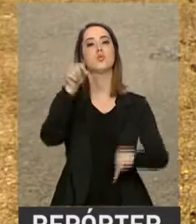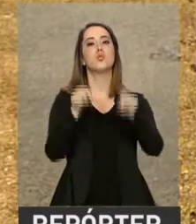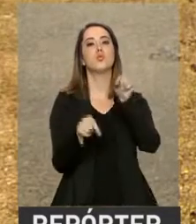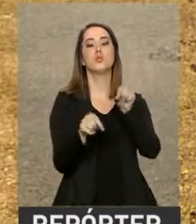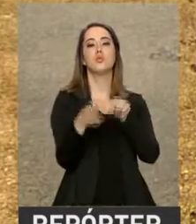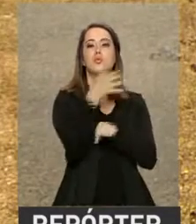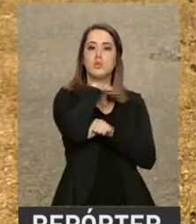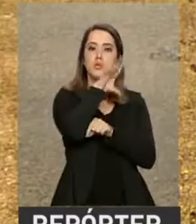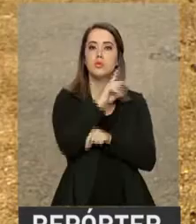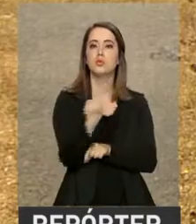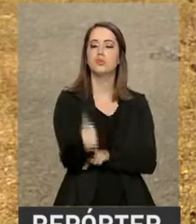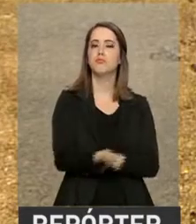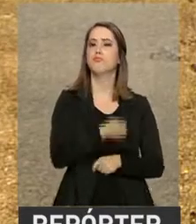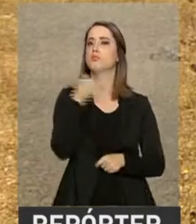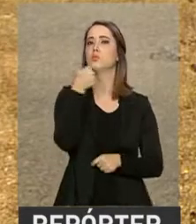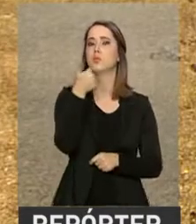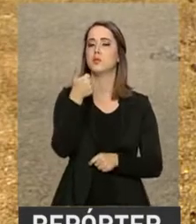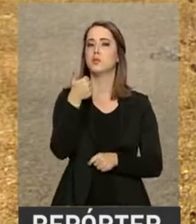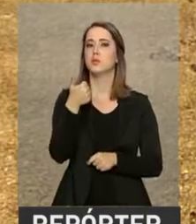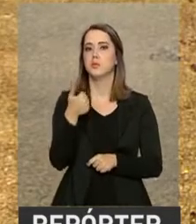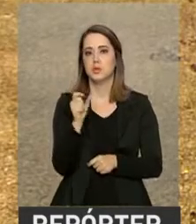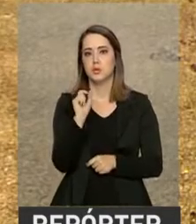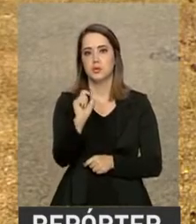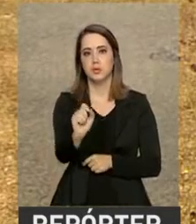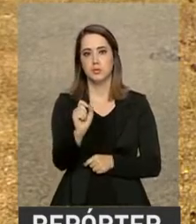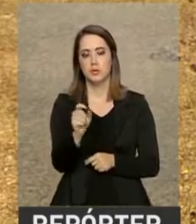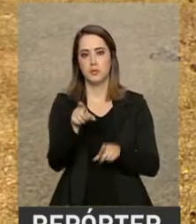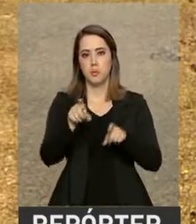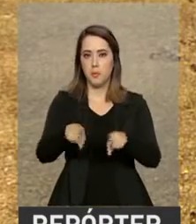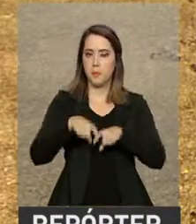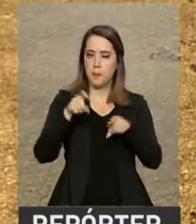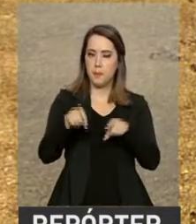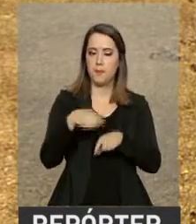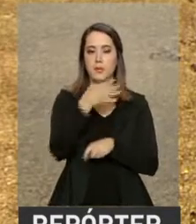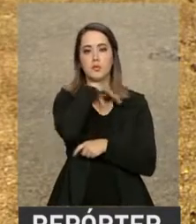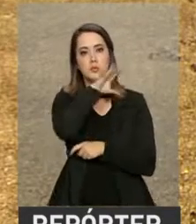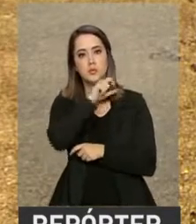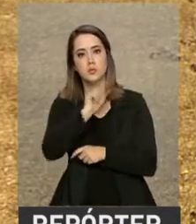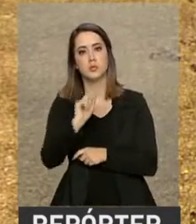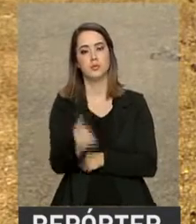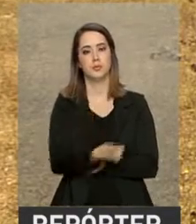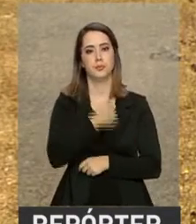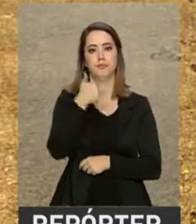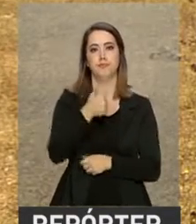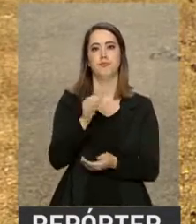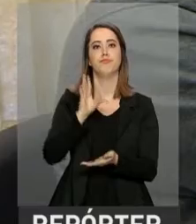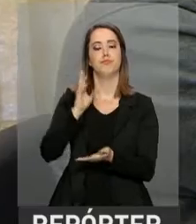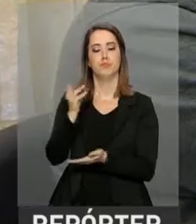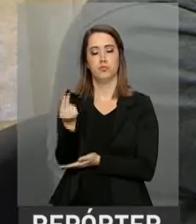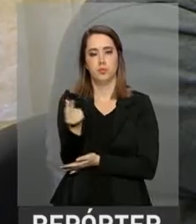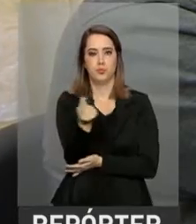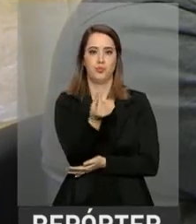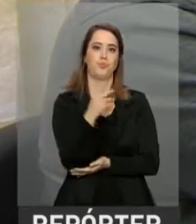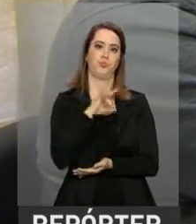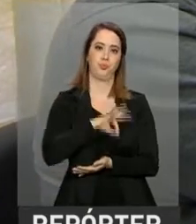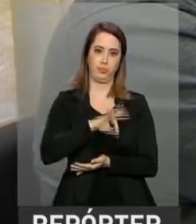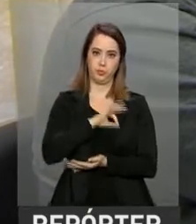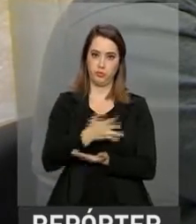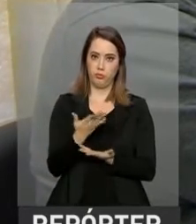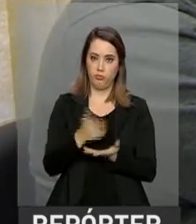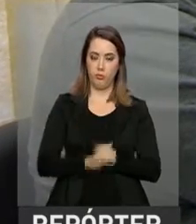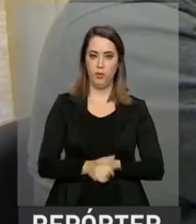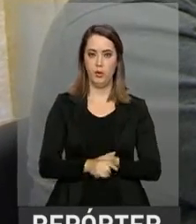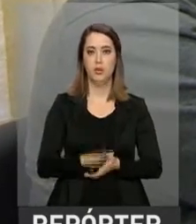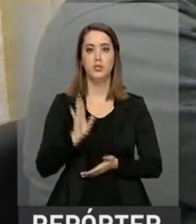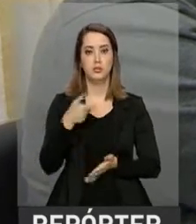características mais interessantes do ponto de vista da produtividade gerando ganhos comerciais a pesquisa durou dois